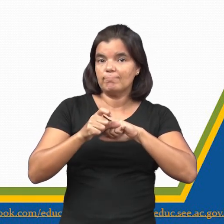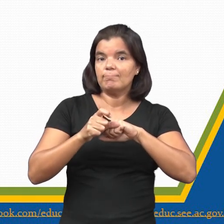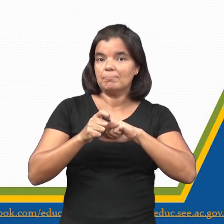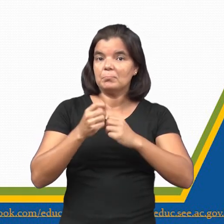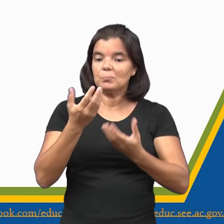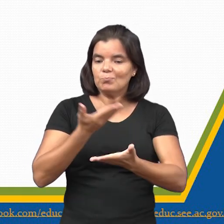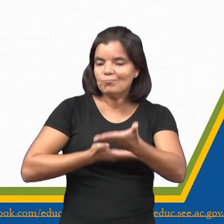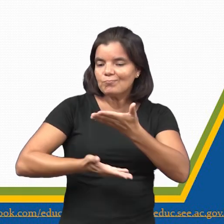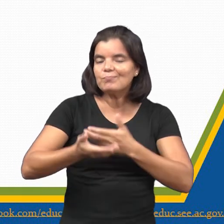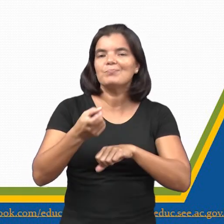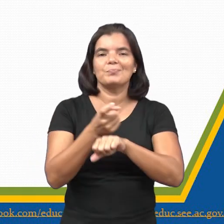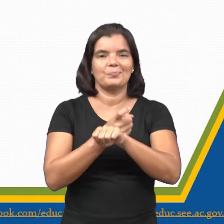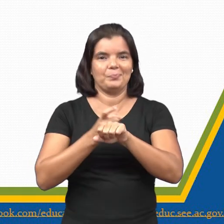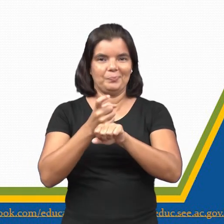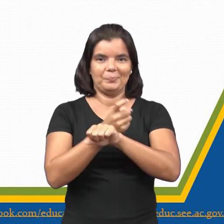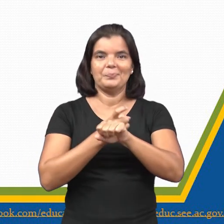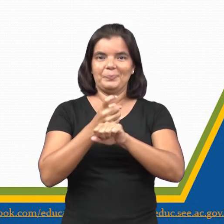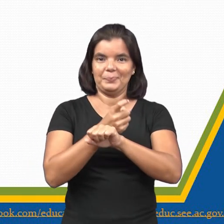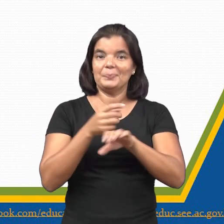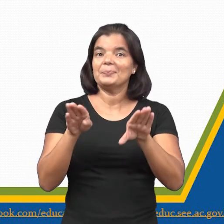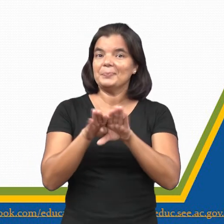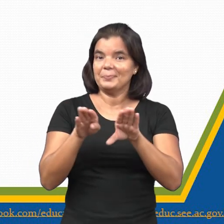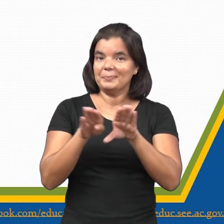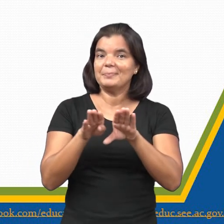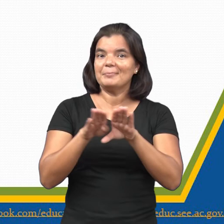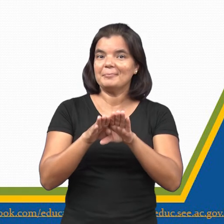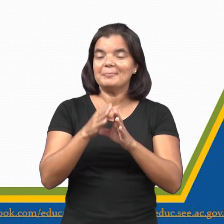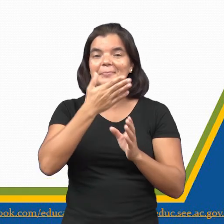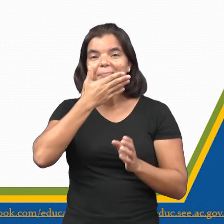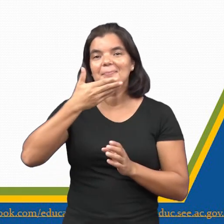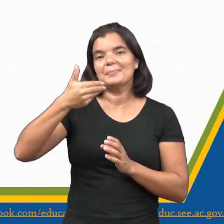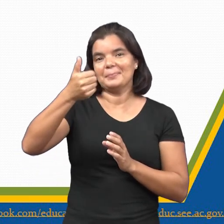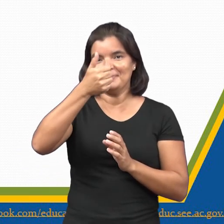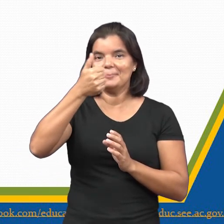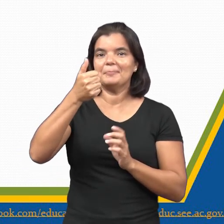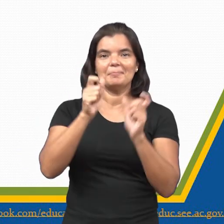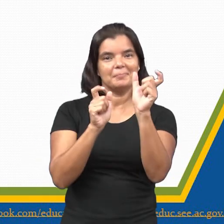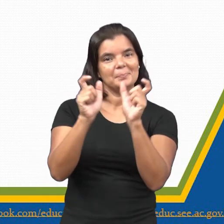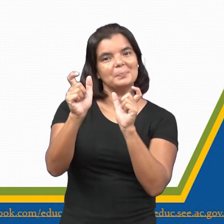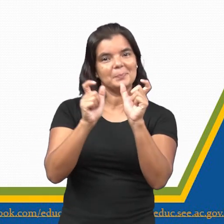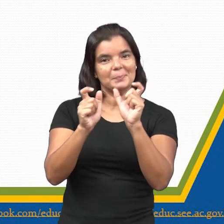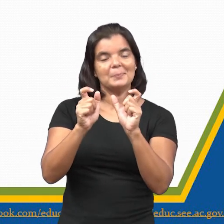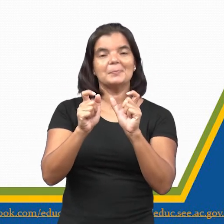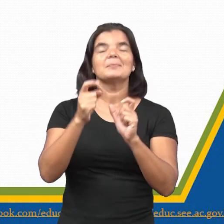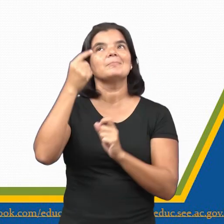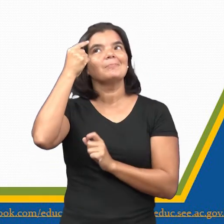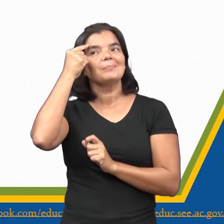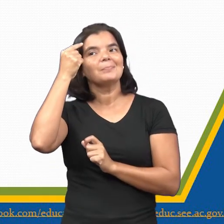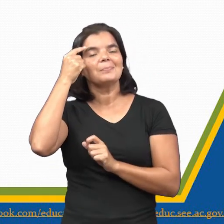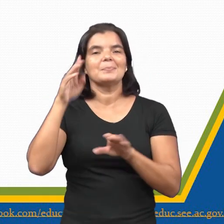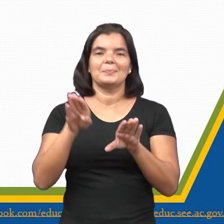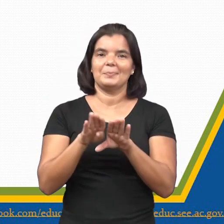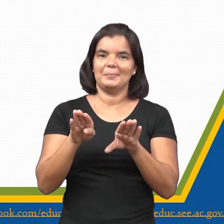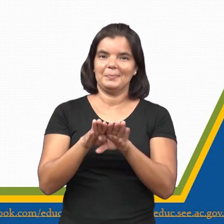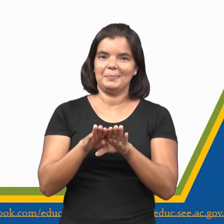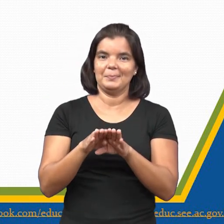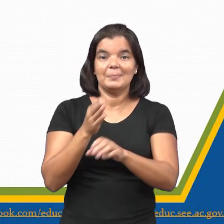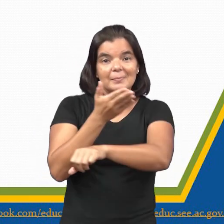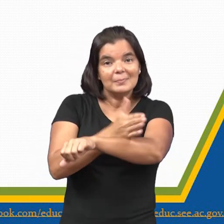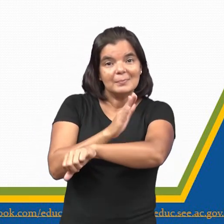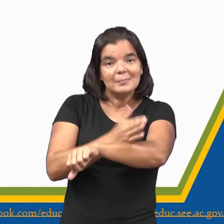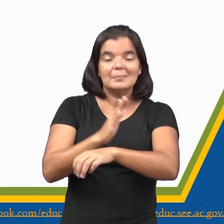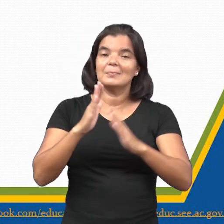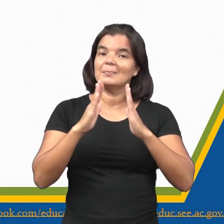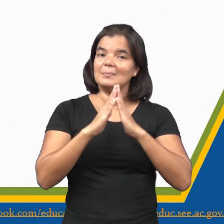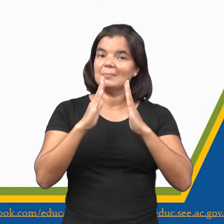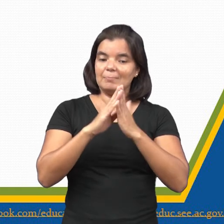sua relação com o adjetivo, você vai enriquecer o seu vocabulário e a sua imaginação. Treine em